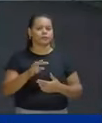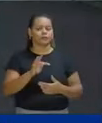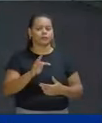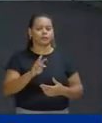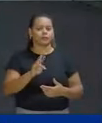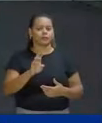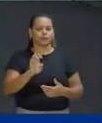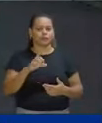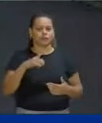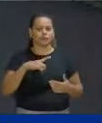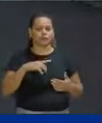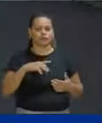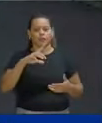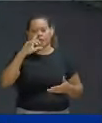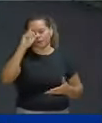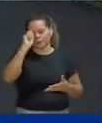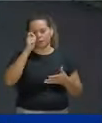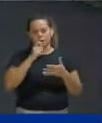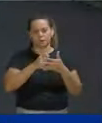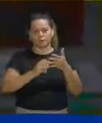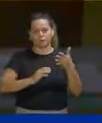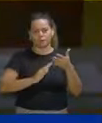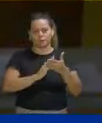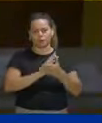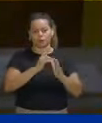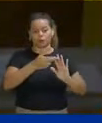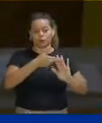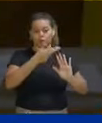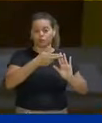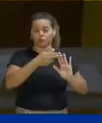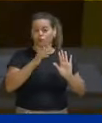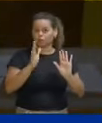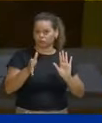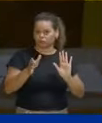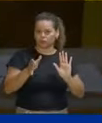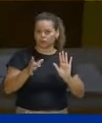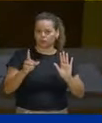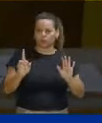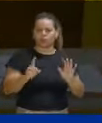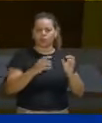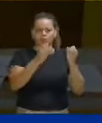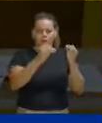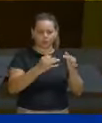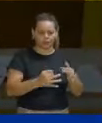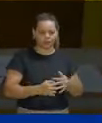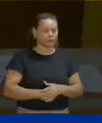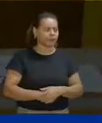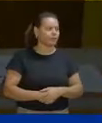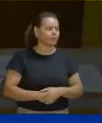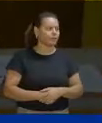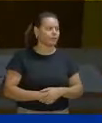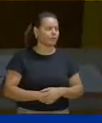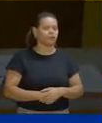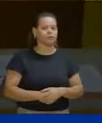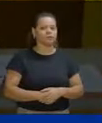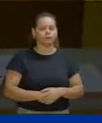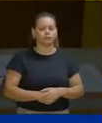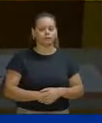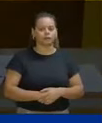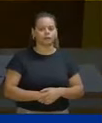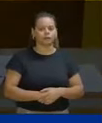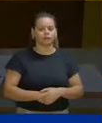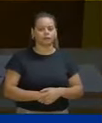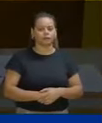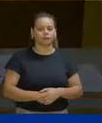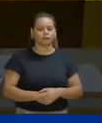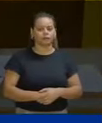Amapá, por unanimidade, aprovou a resolução que dispõe... Tem duas Foco no desembargador Carmo Antônio. Dispõe